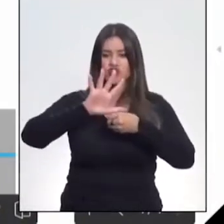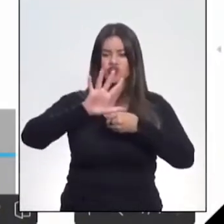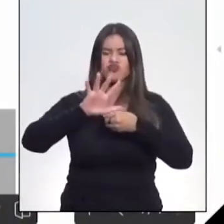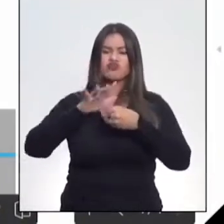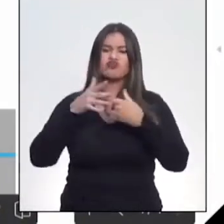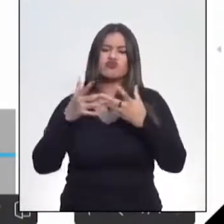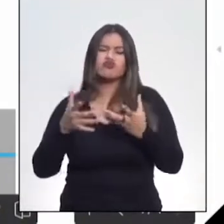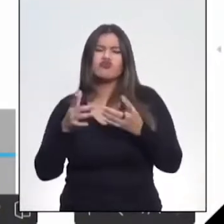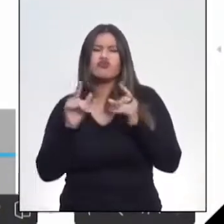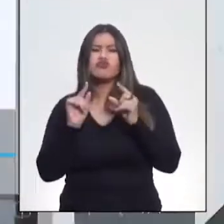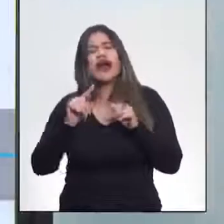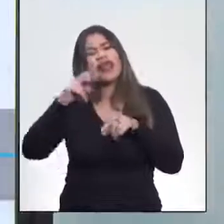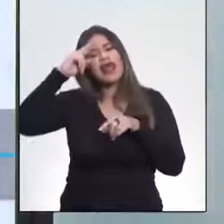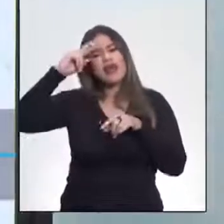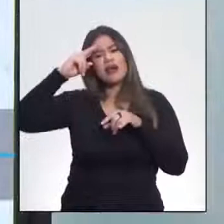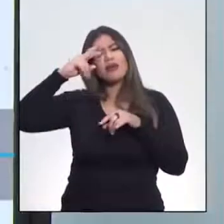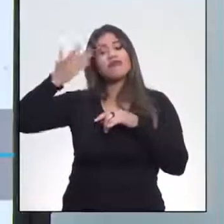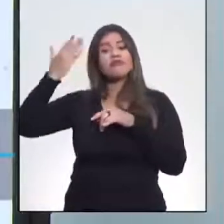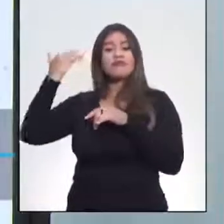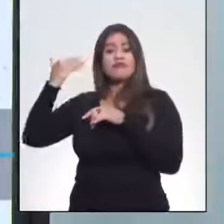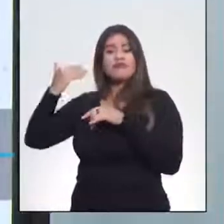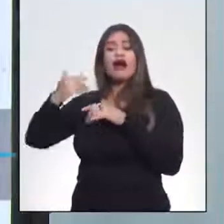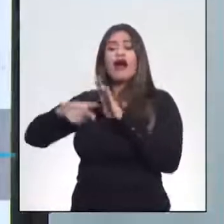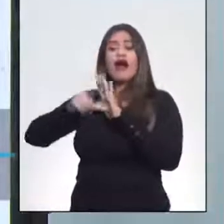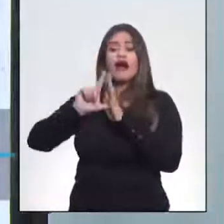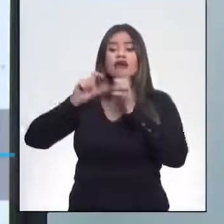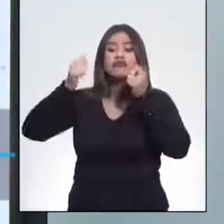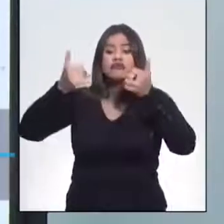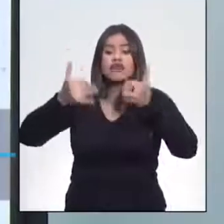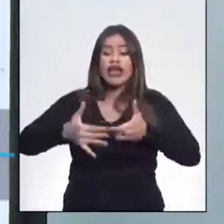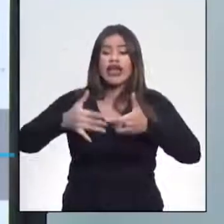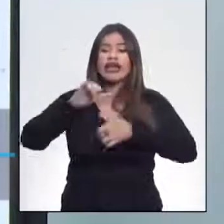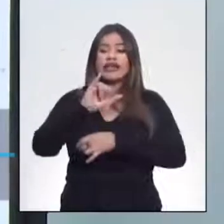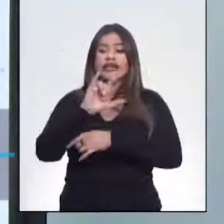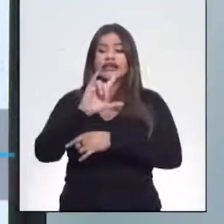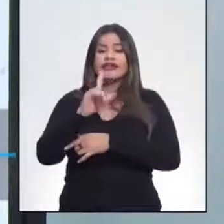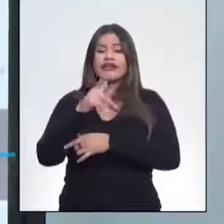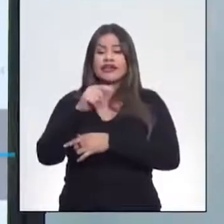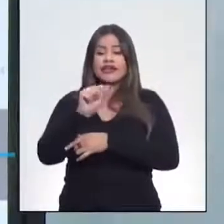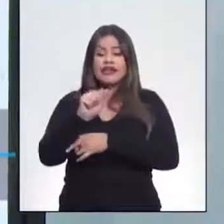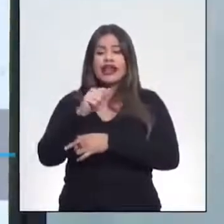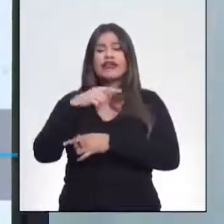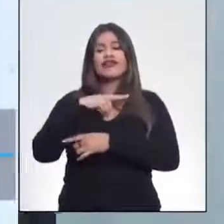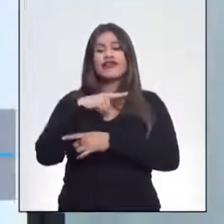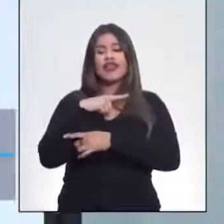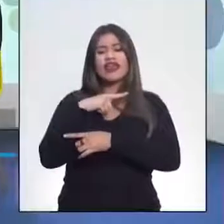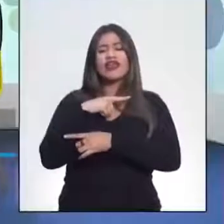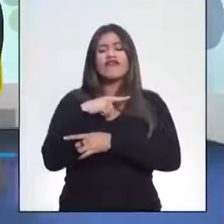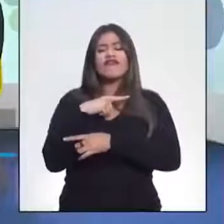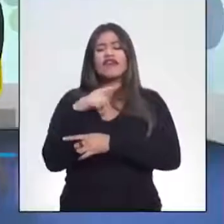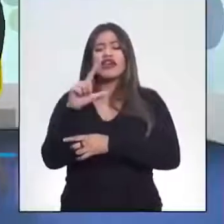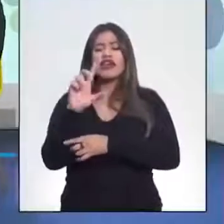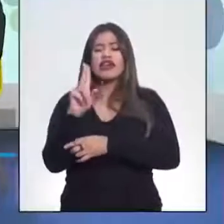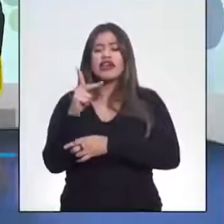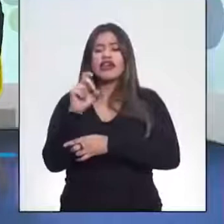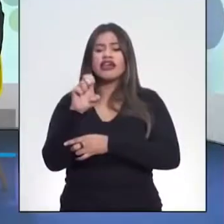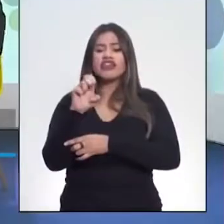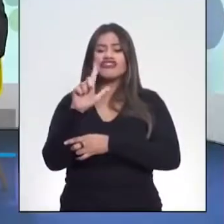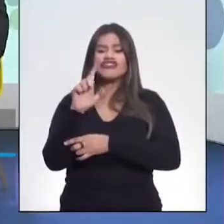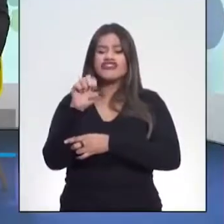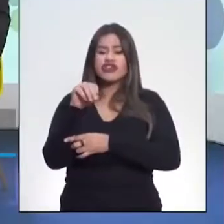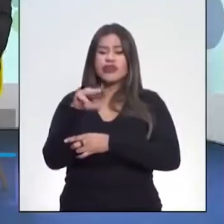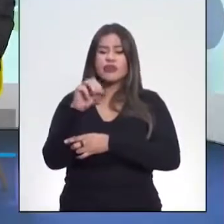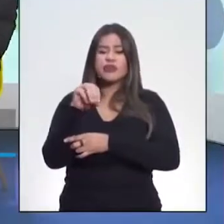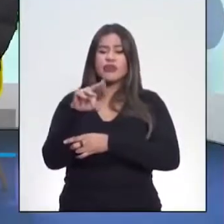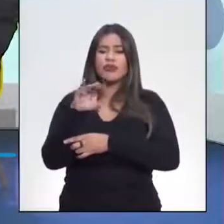falei para vocês que lá na Ilha de Creta que a primeira Aqui que teve a grande hegemonia Eu já mandei o que é a dominação né